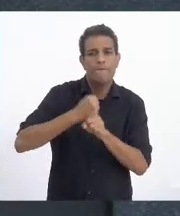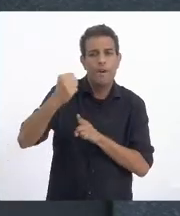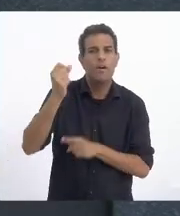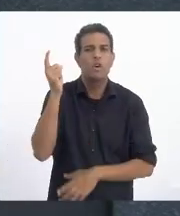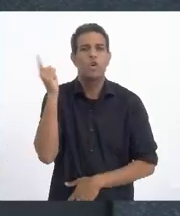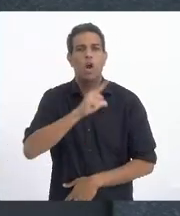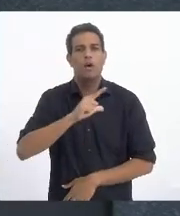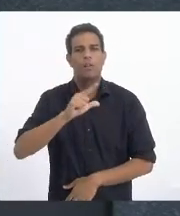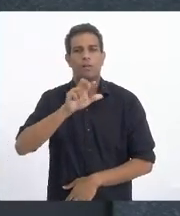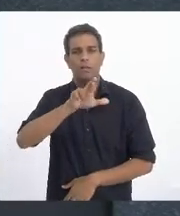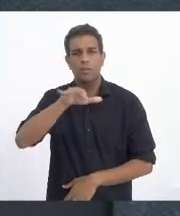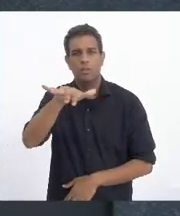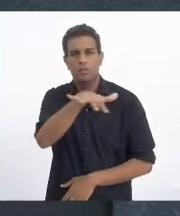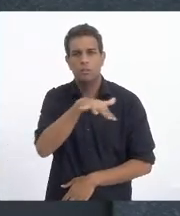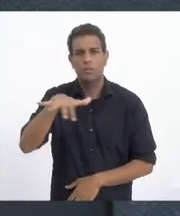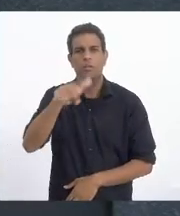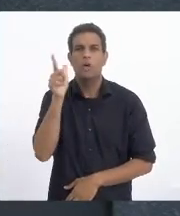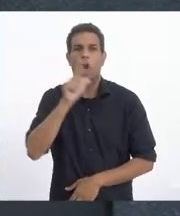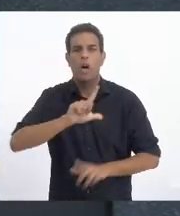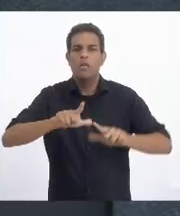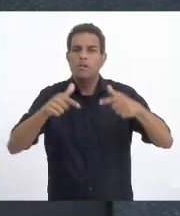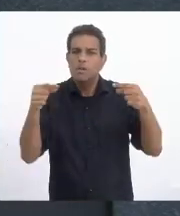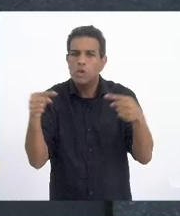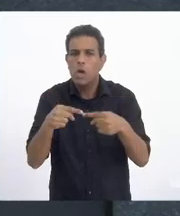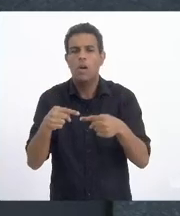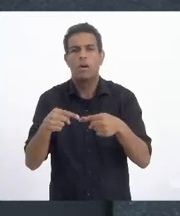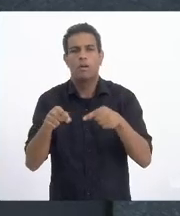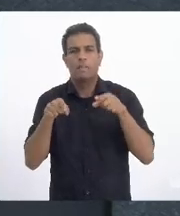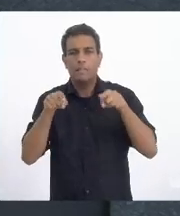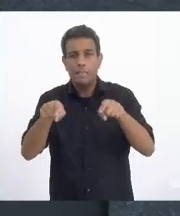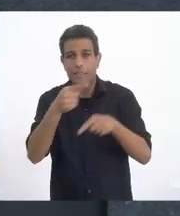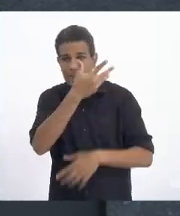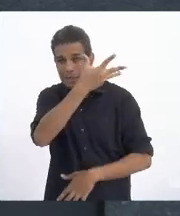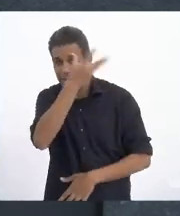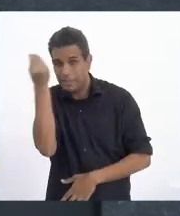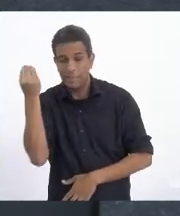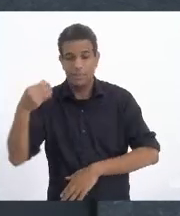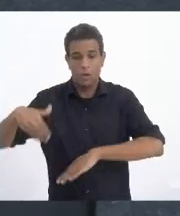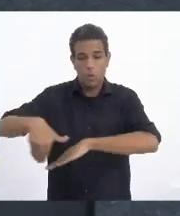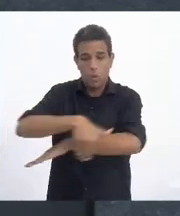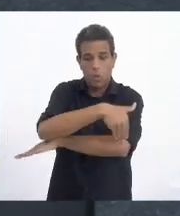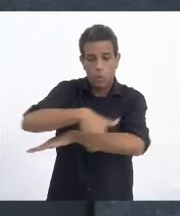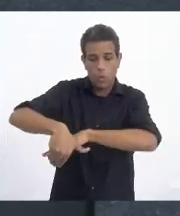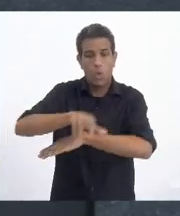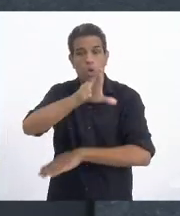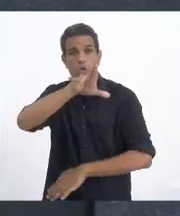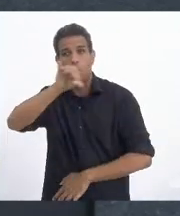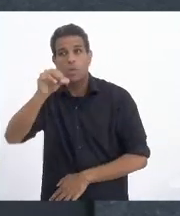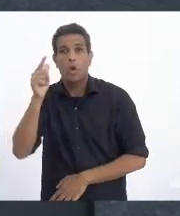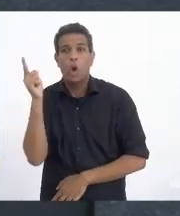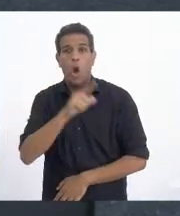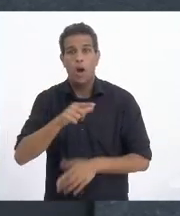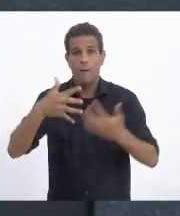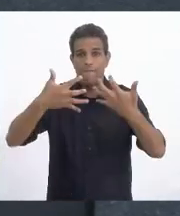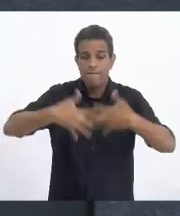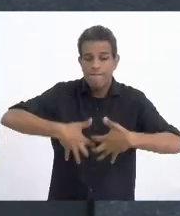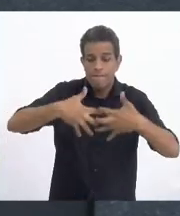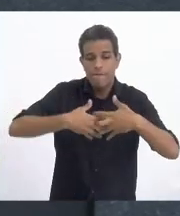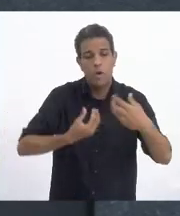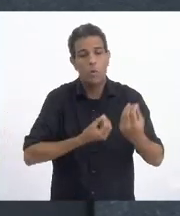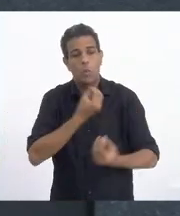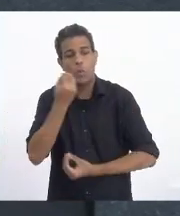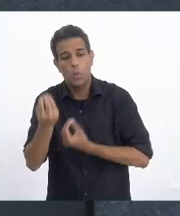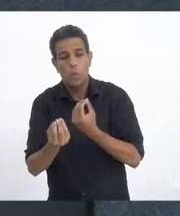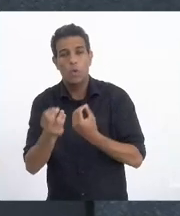do Rio de Janeiro, são os nossos patrimônios, gente. Sem esses homens na rua, o Rio de Janeiro não funciona, o Rio de Janeiro